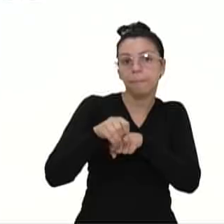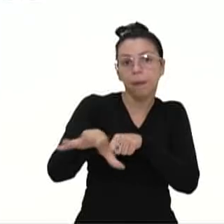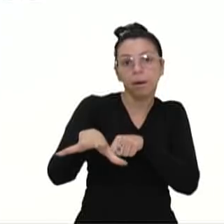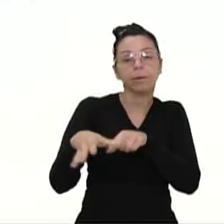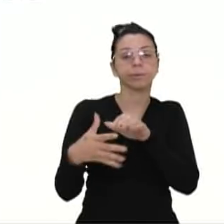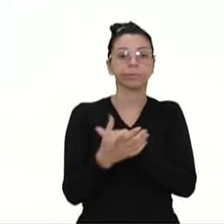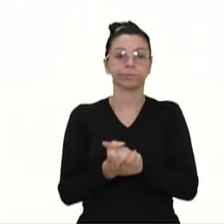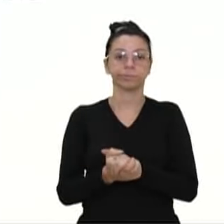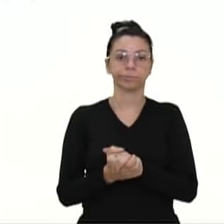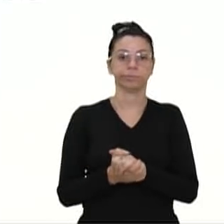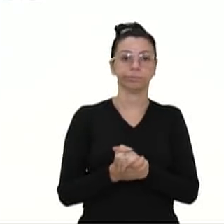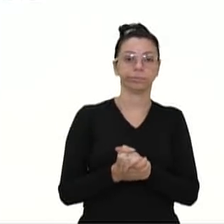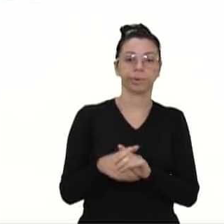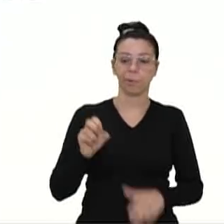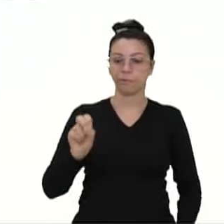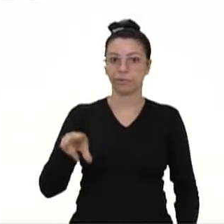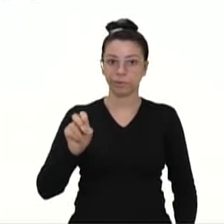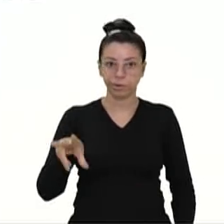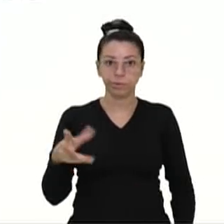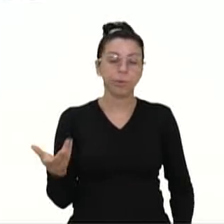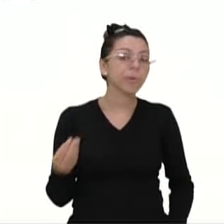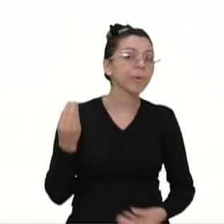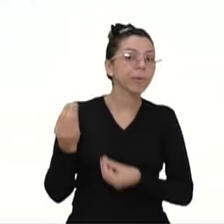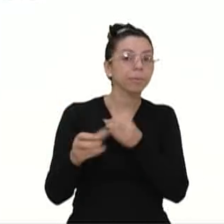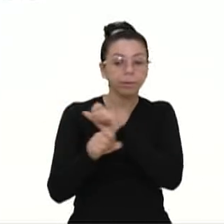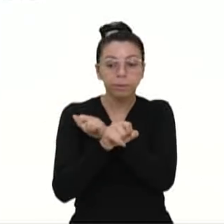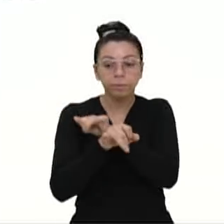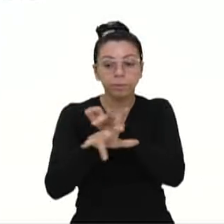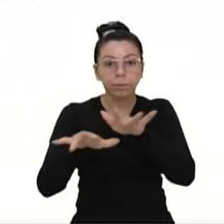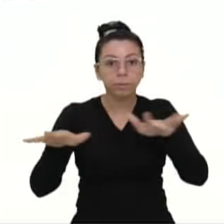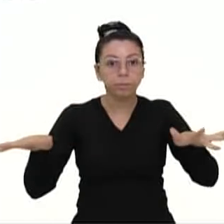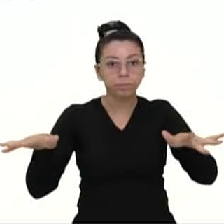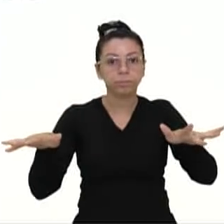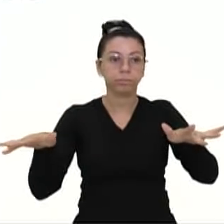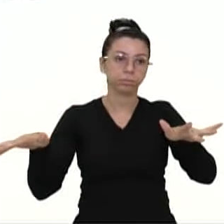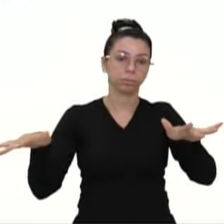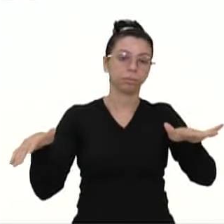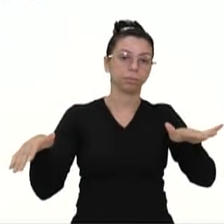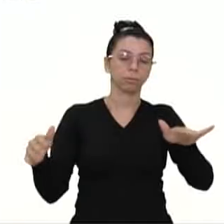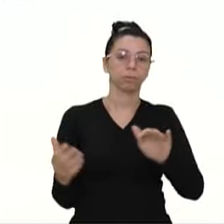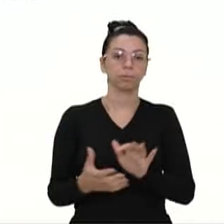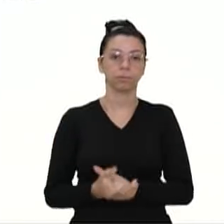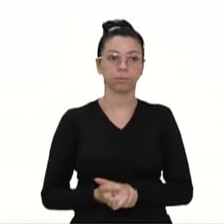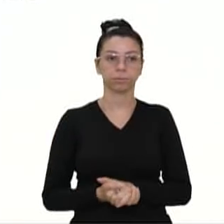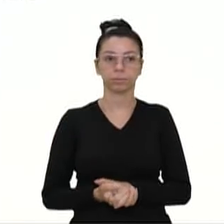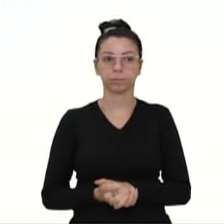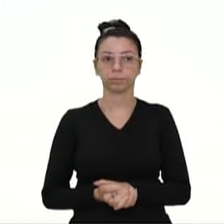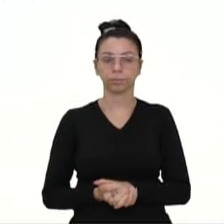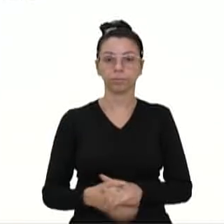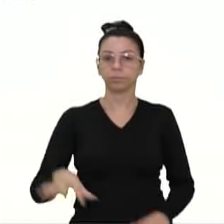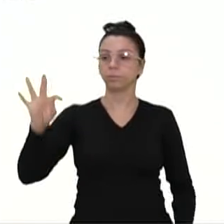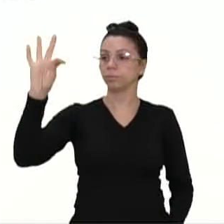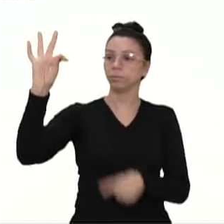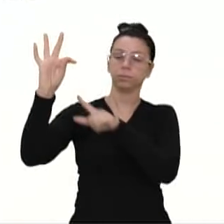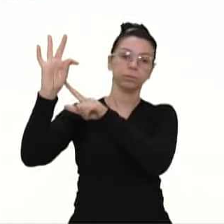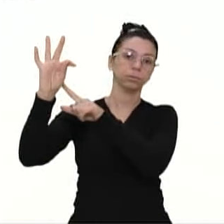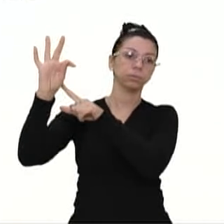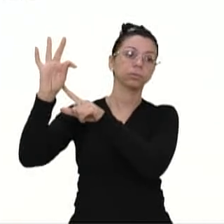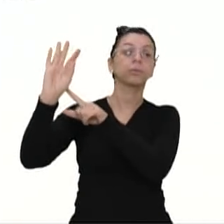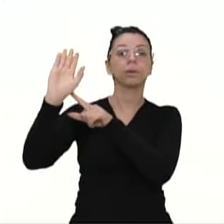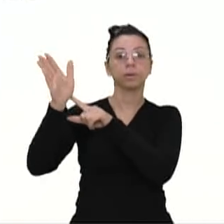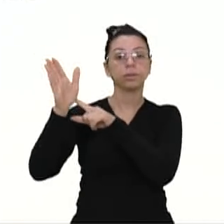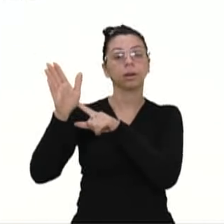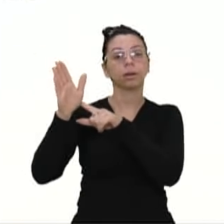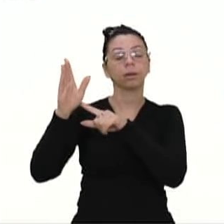vai infectando, né? Como ela vai se espalhando, esse é o fator onde se espalha a doença. E o T, como já